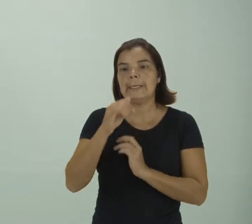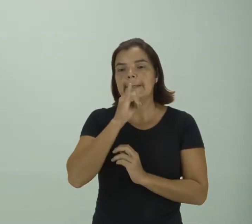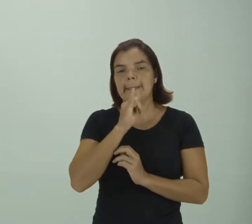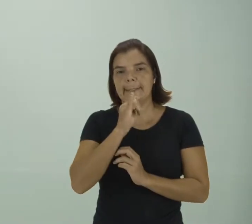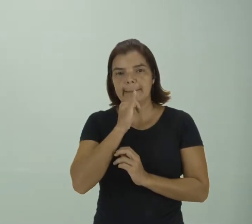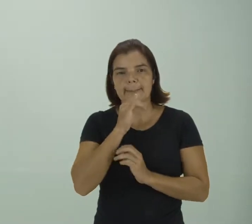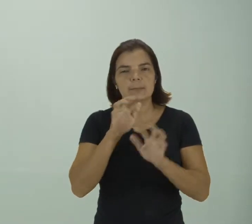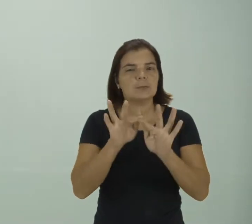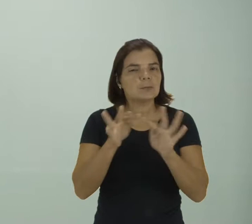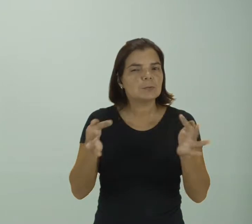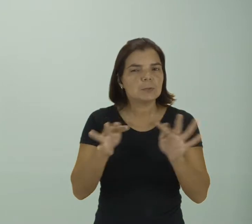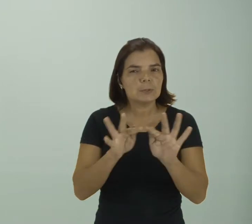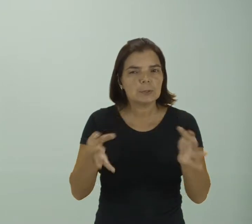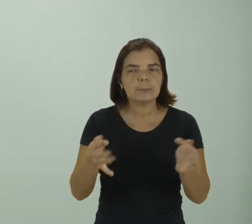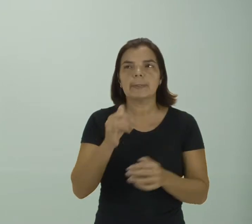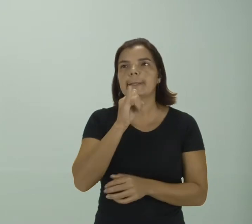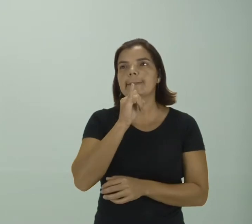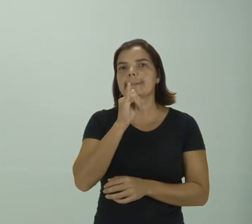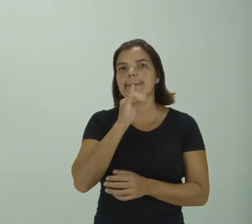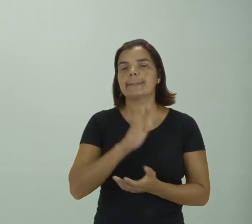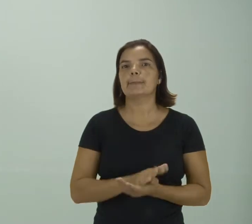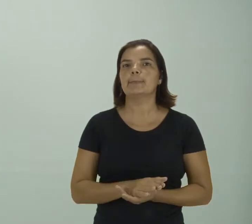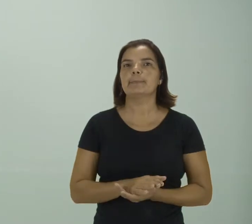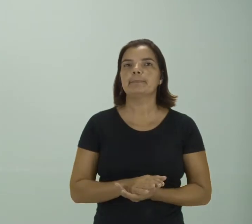um exemplo bem simples, pegar